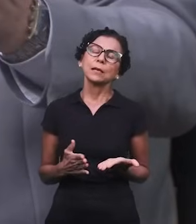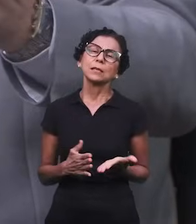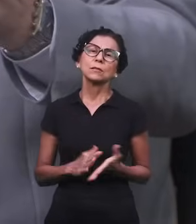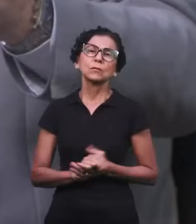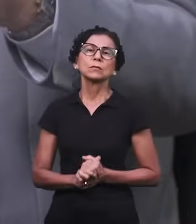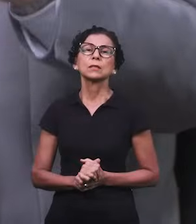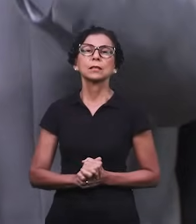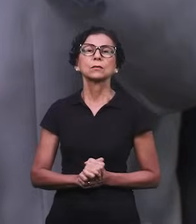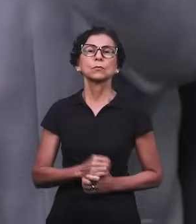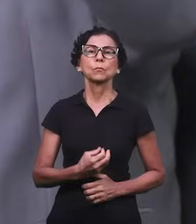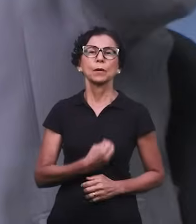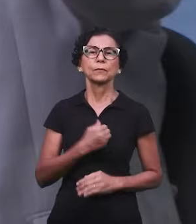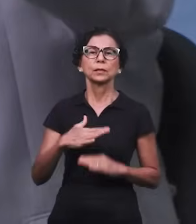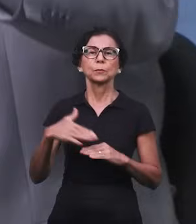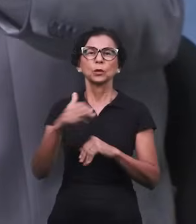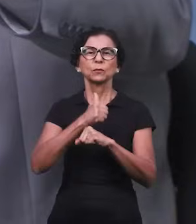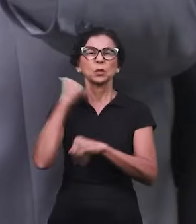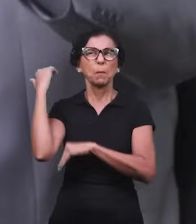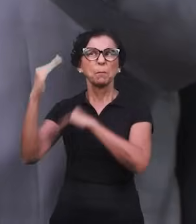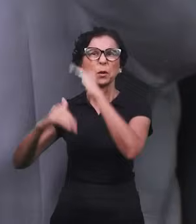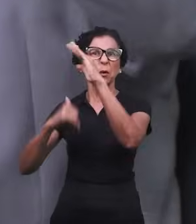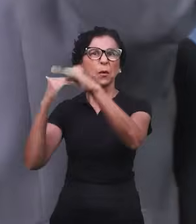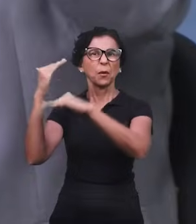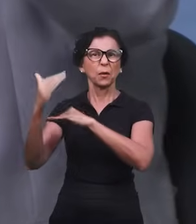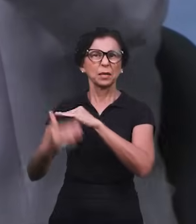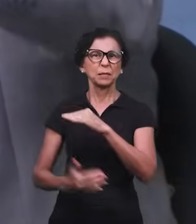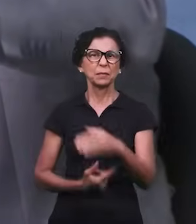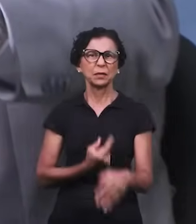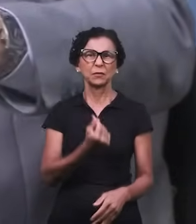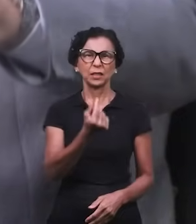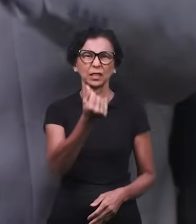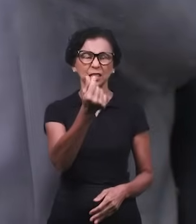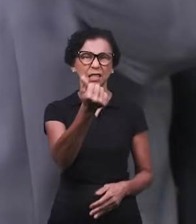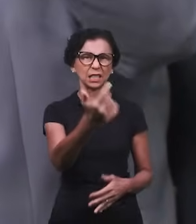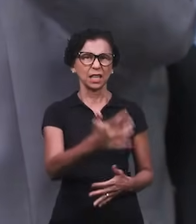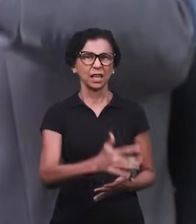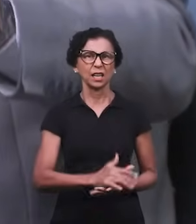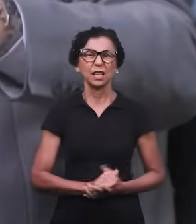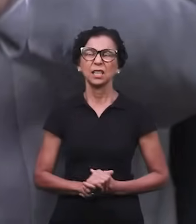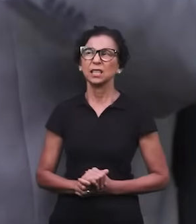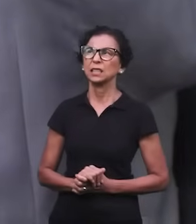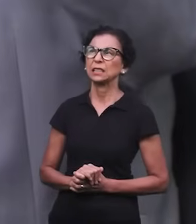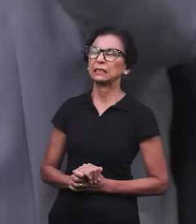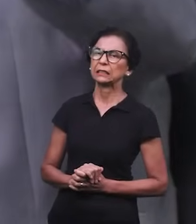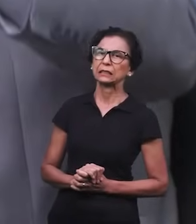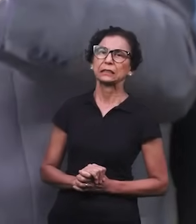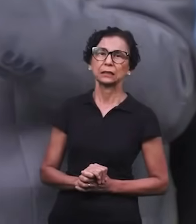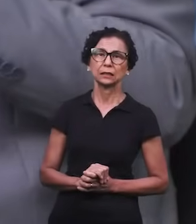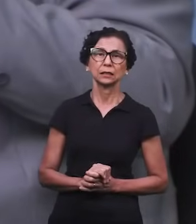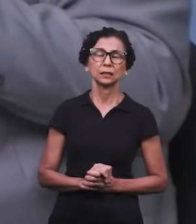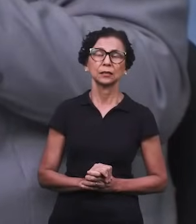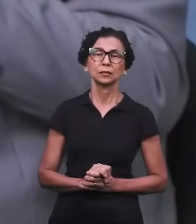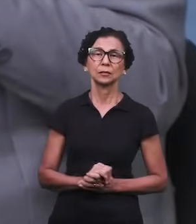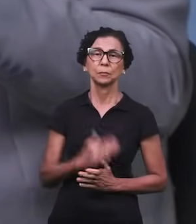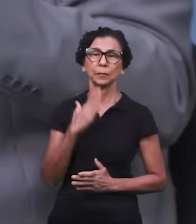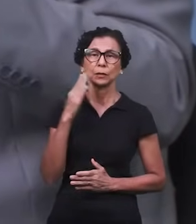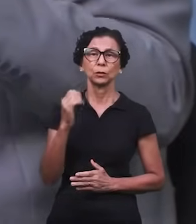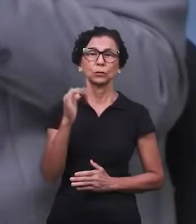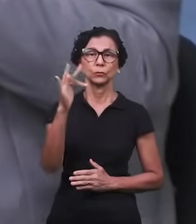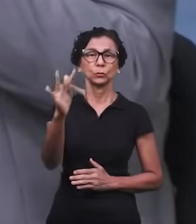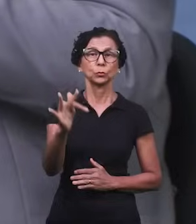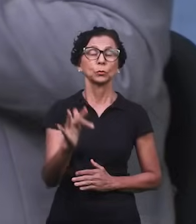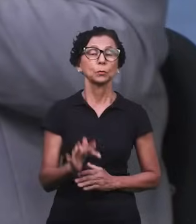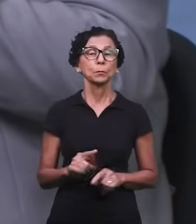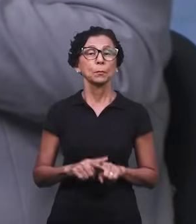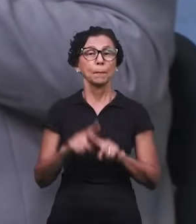sucesso profissional, de uma condição financeira, de vida melhor lá na frente. Esse é um